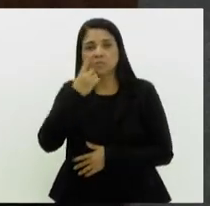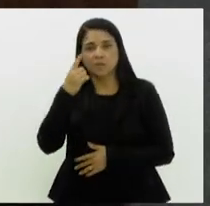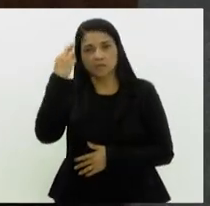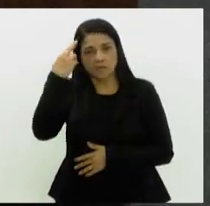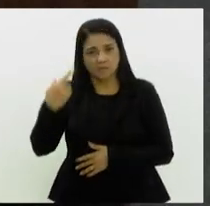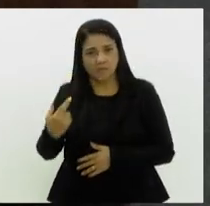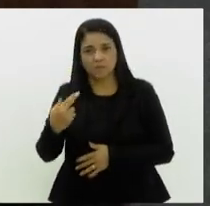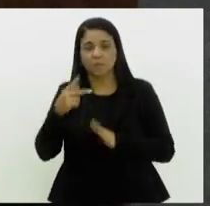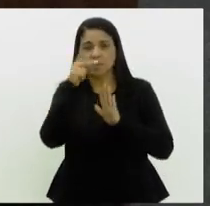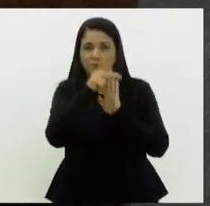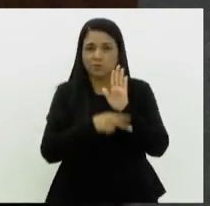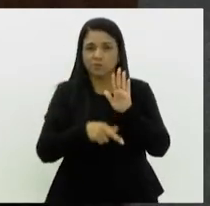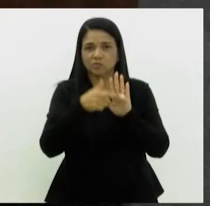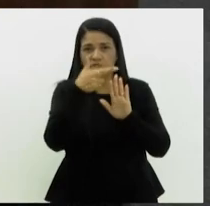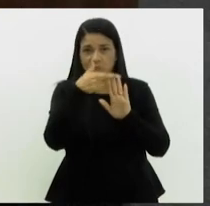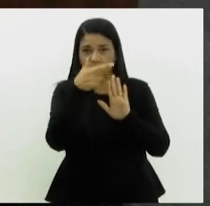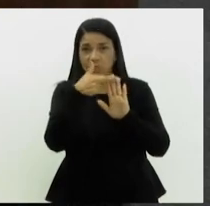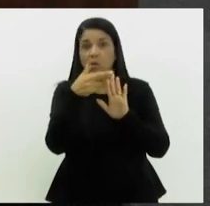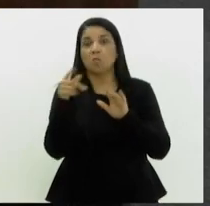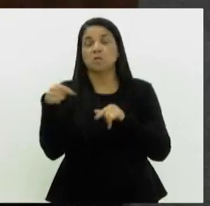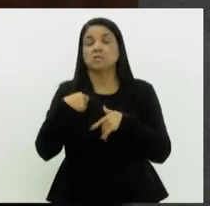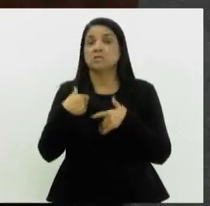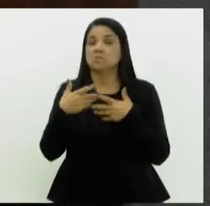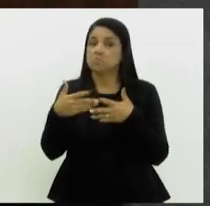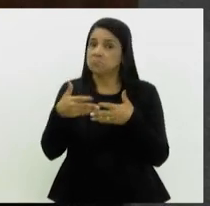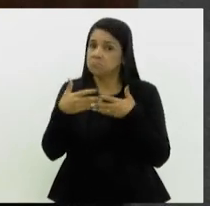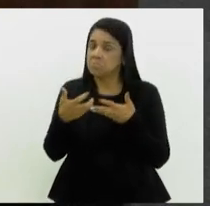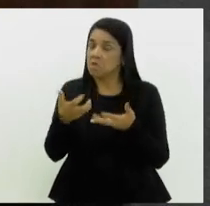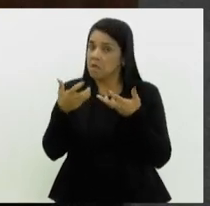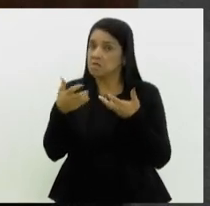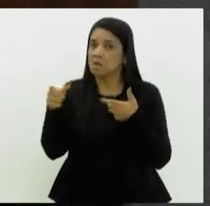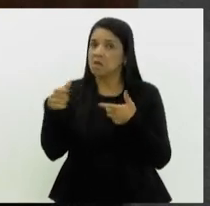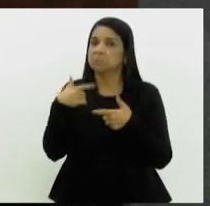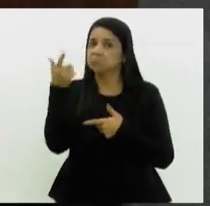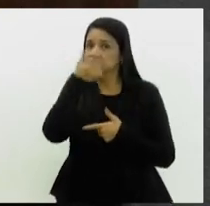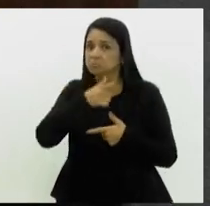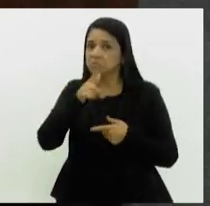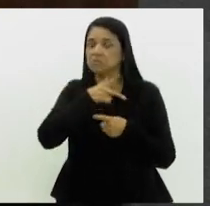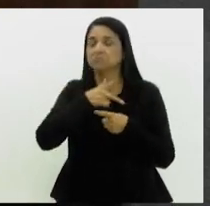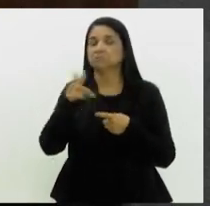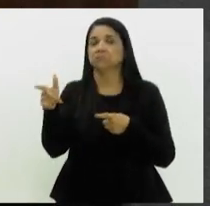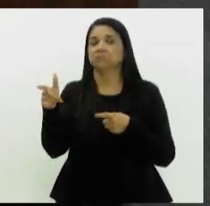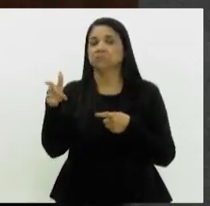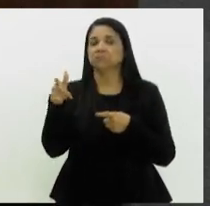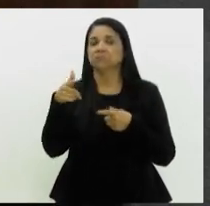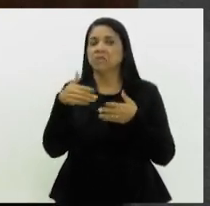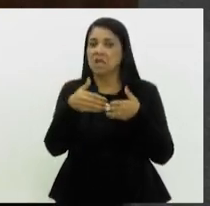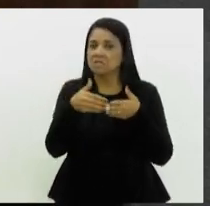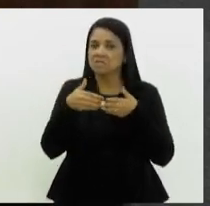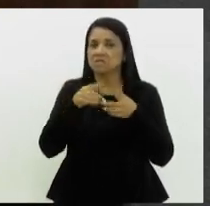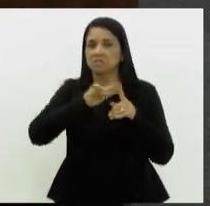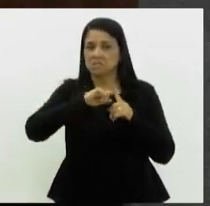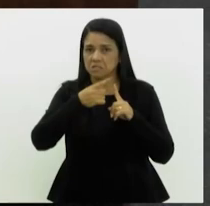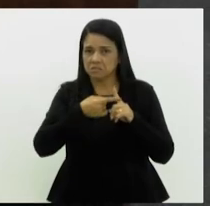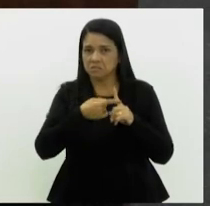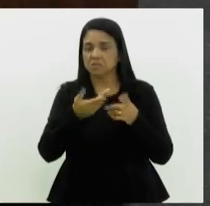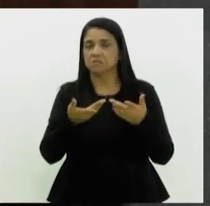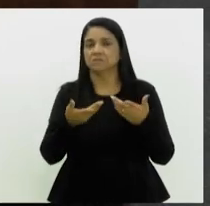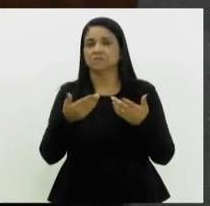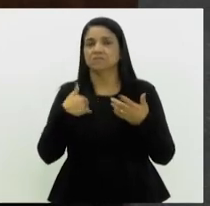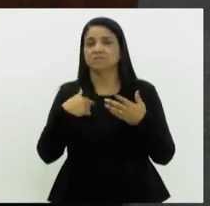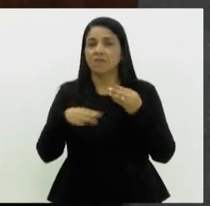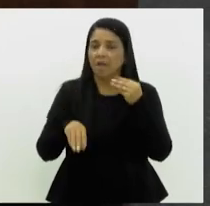de resolução, espero que ela usufrua da licença maternidade que ela tem direito, como foi colocada aqui, foi a